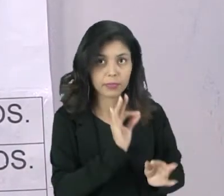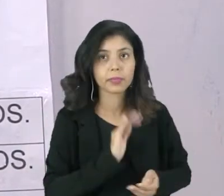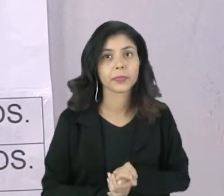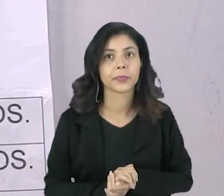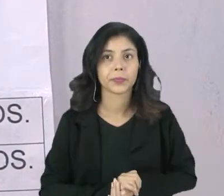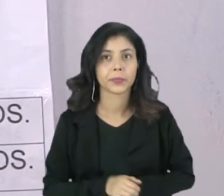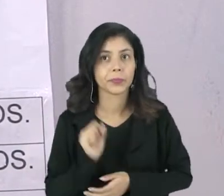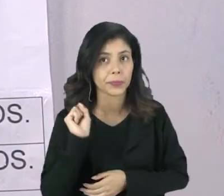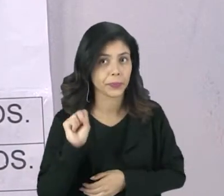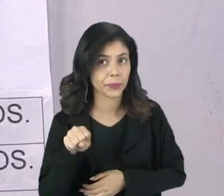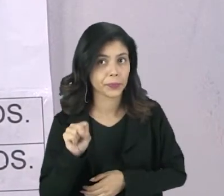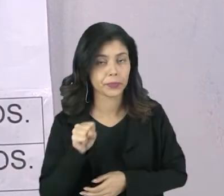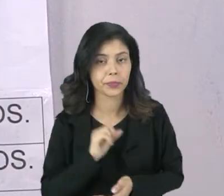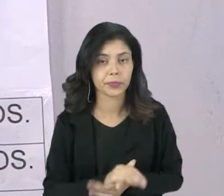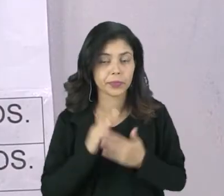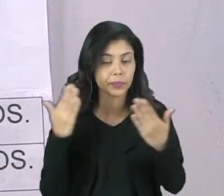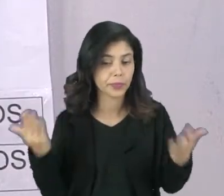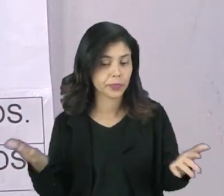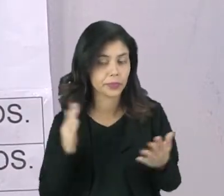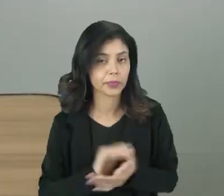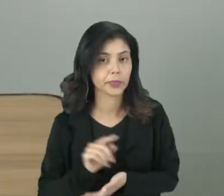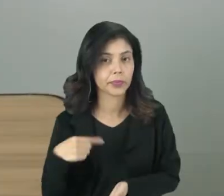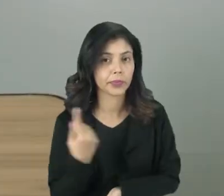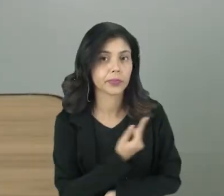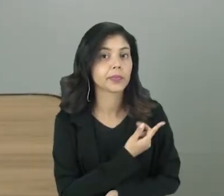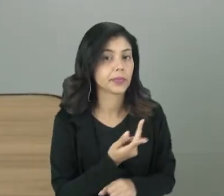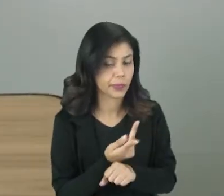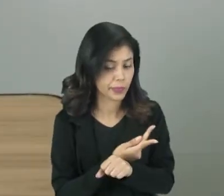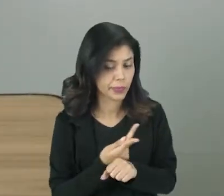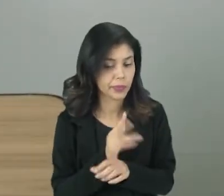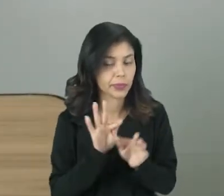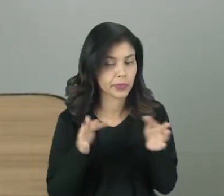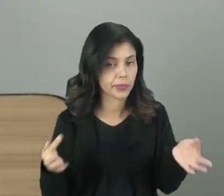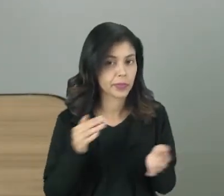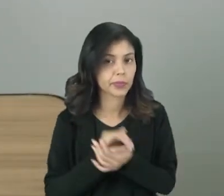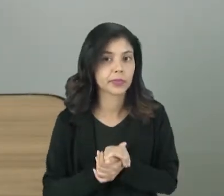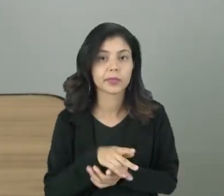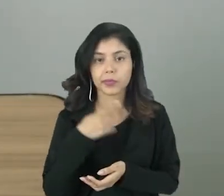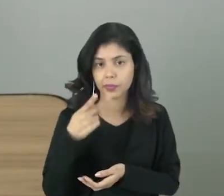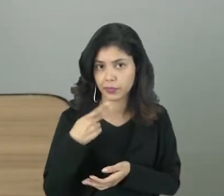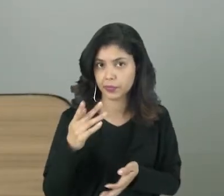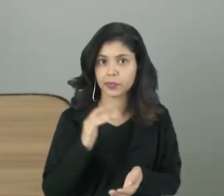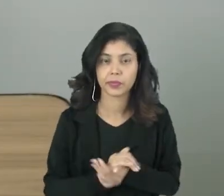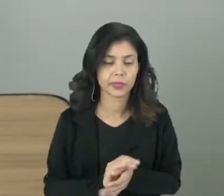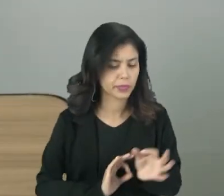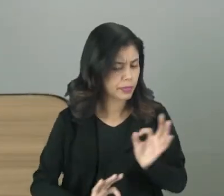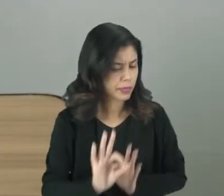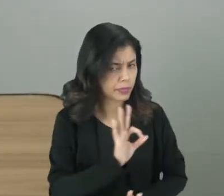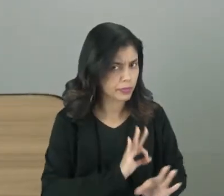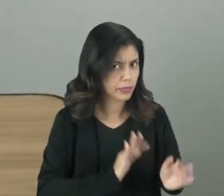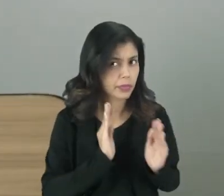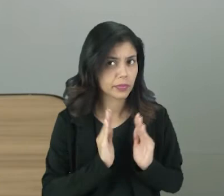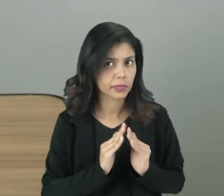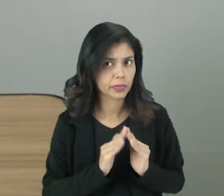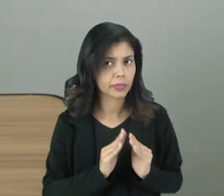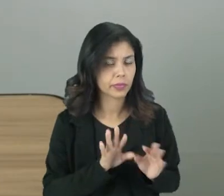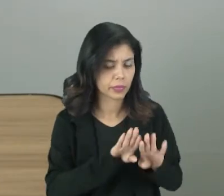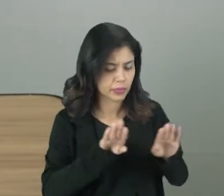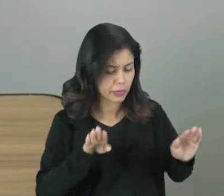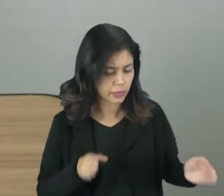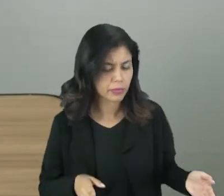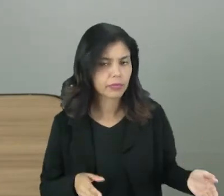não é mesmo então nós vamos procurar a frase que diz que a menina está arrumando a cama